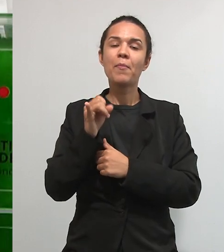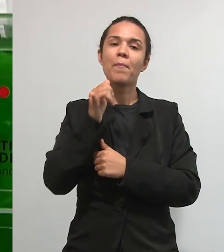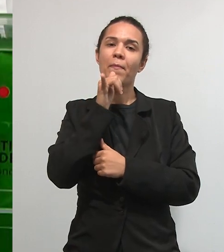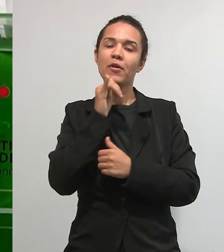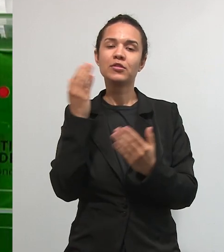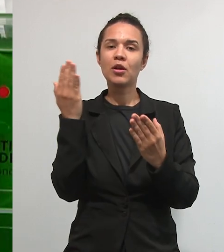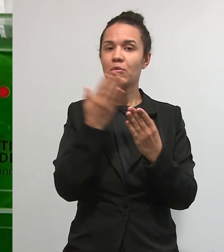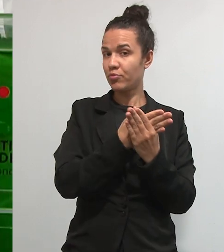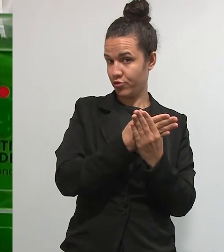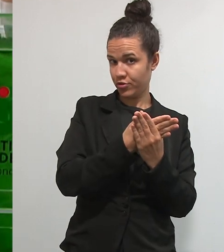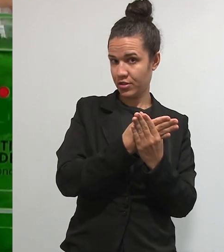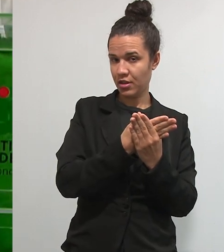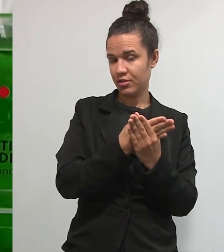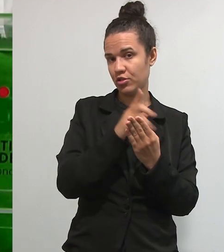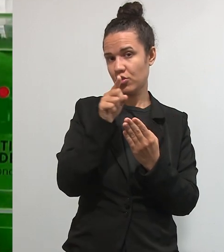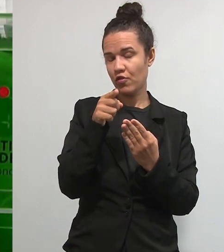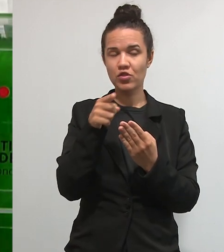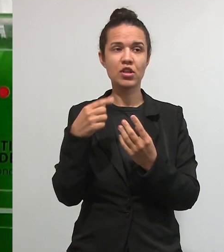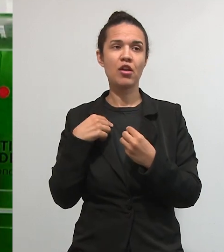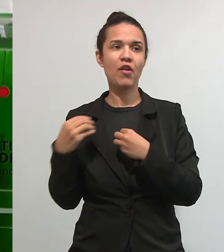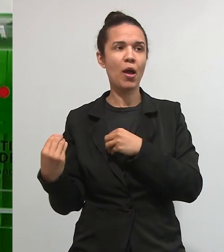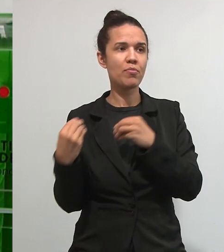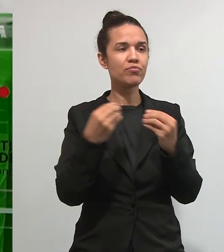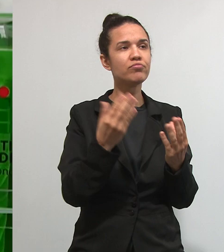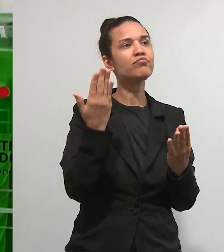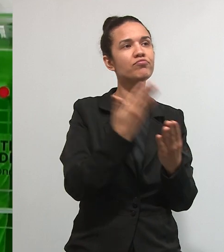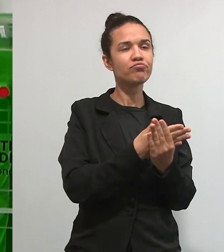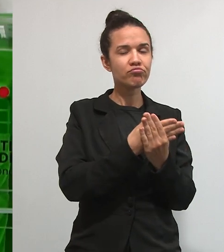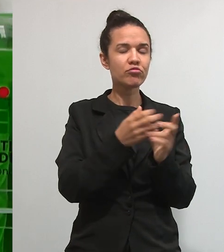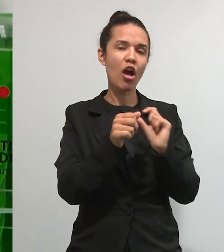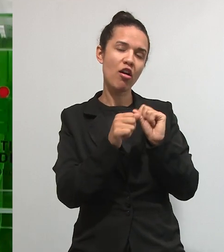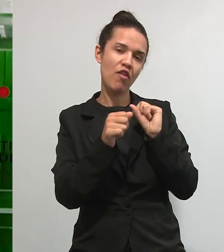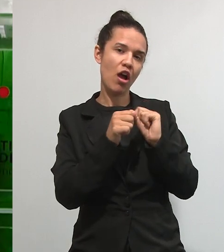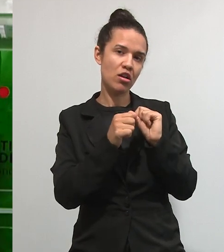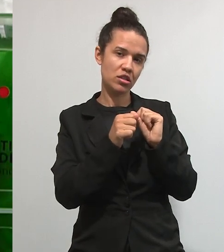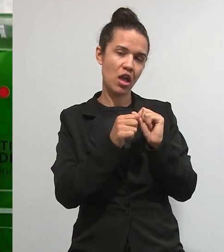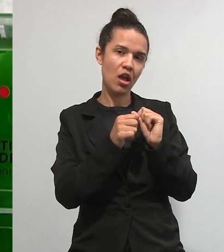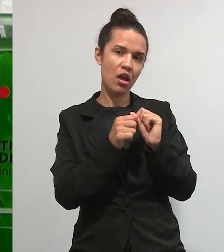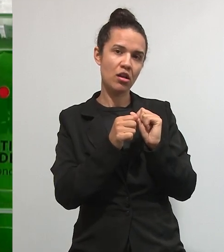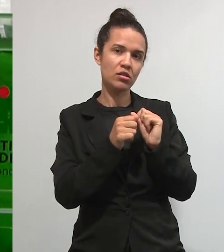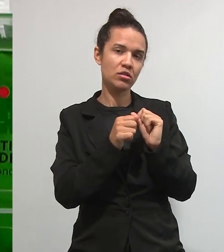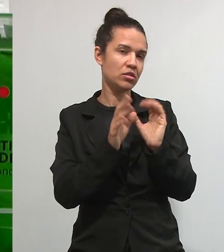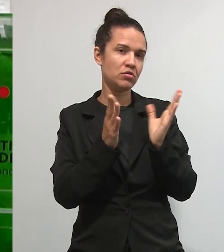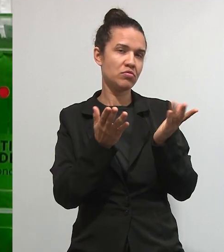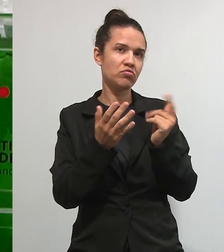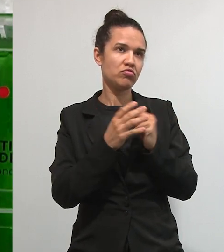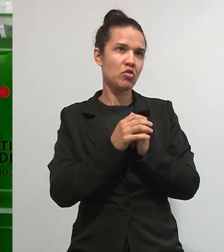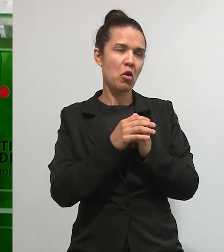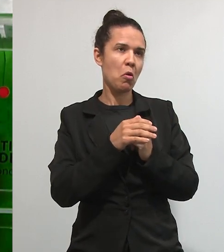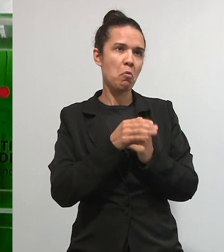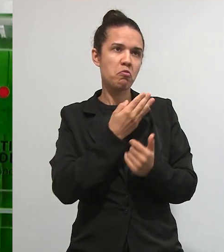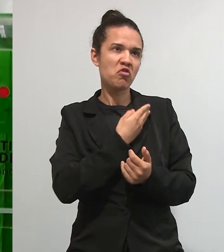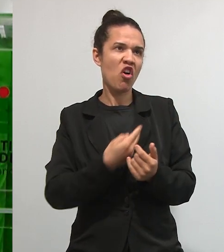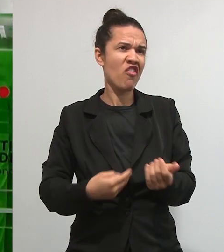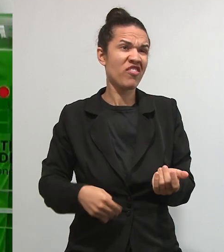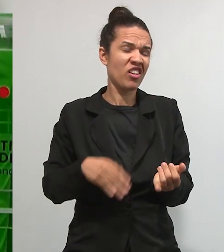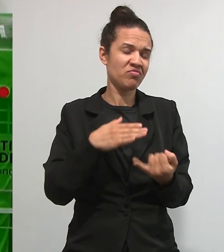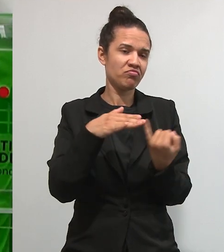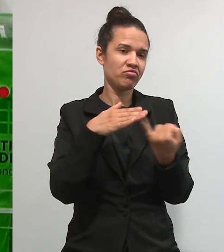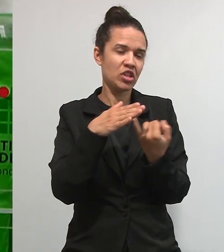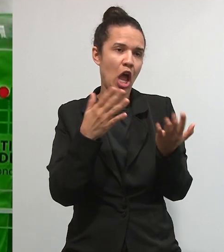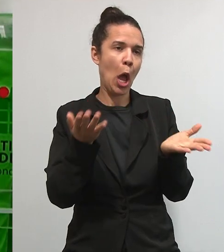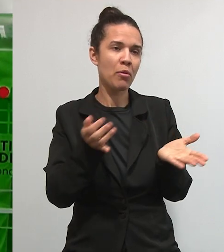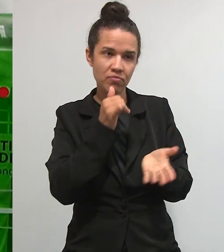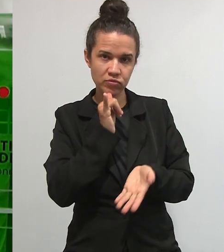por exemplo, né, você está entrando com uma ação contra um órgão público,